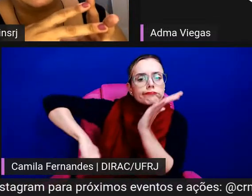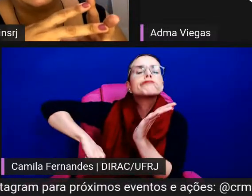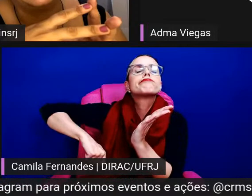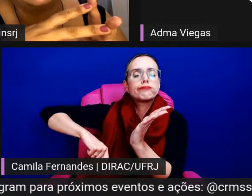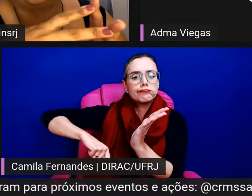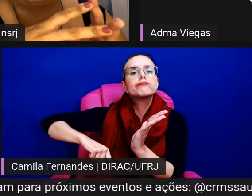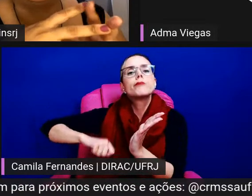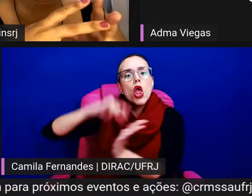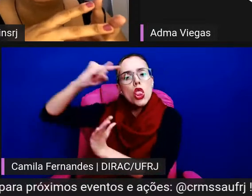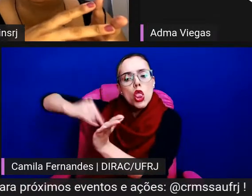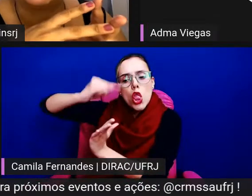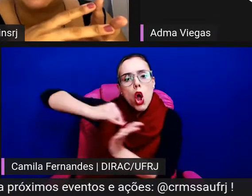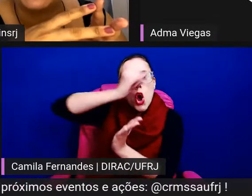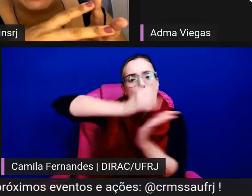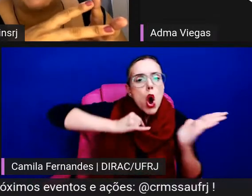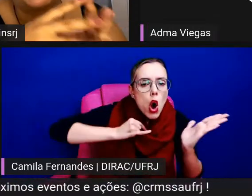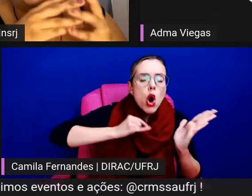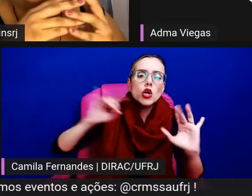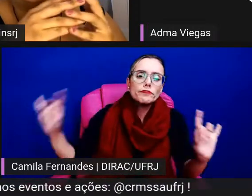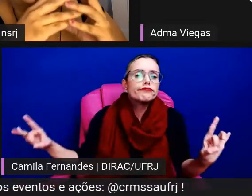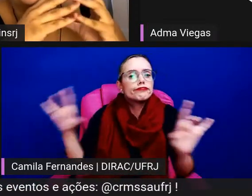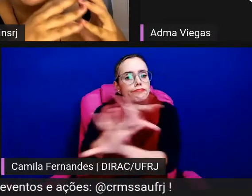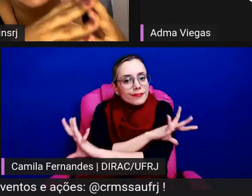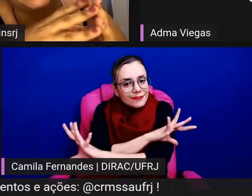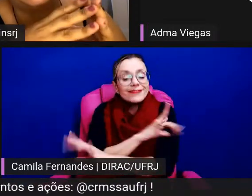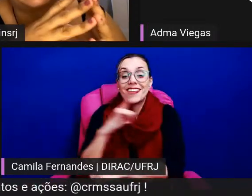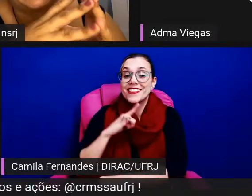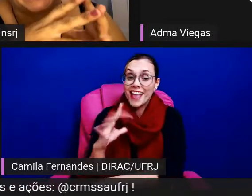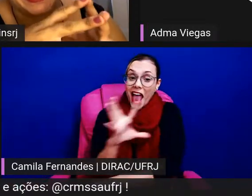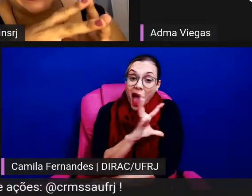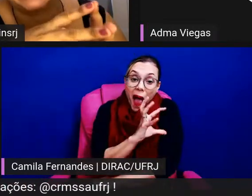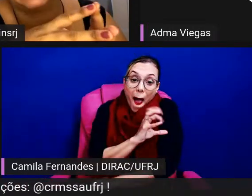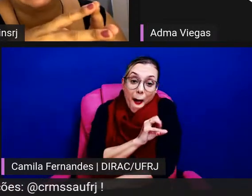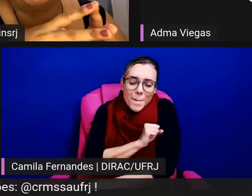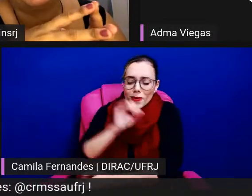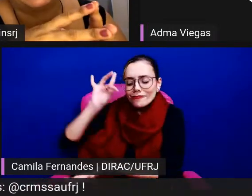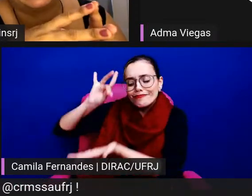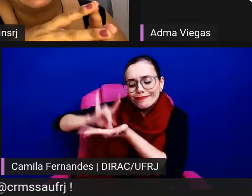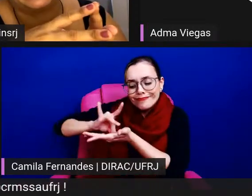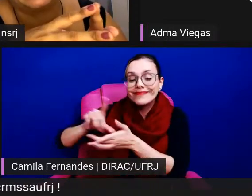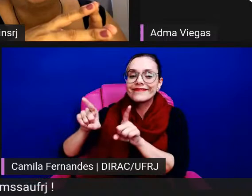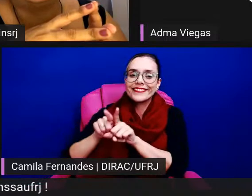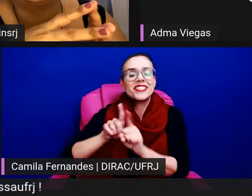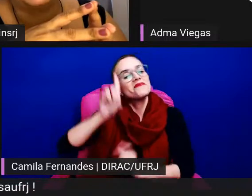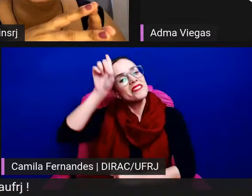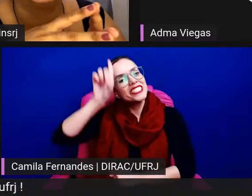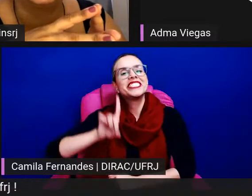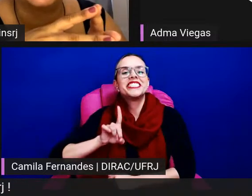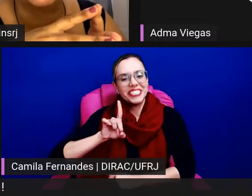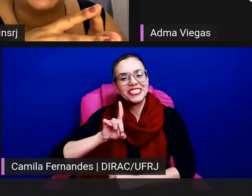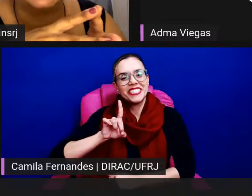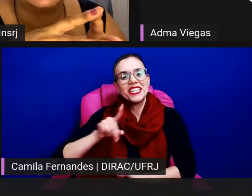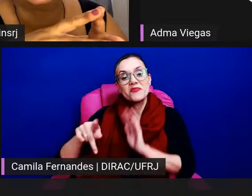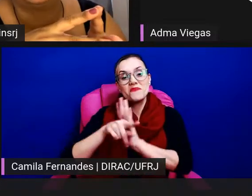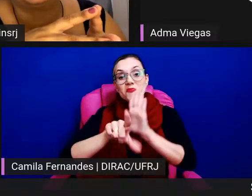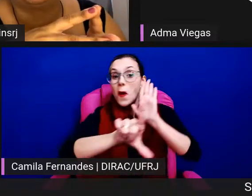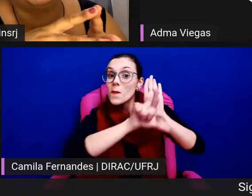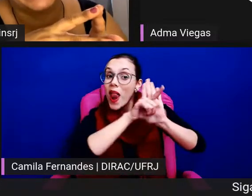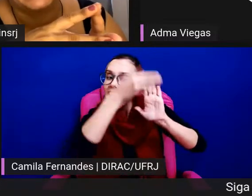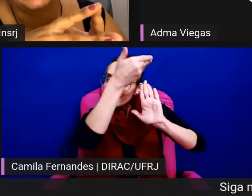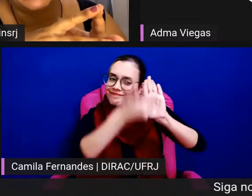gente fez, tanto para afirmar nosso amor quanto os nossos direitos legais, porque infelizmente hoje no nosso